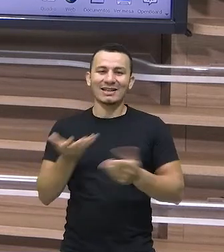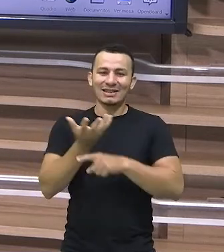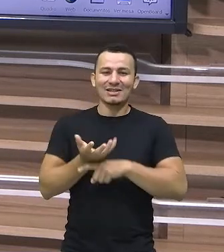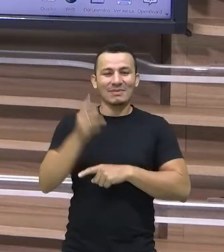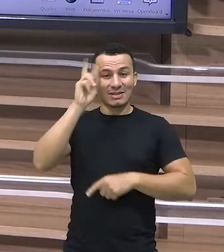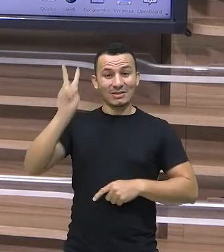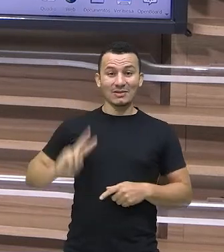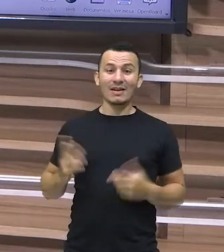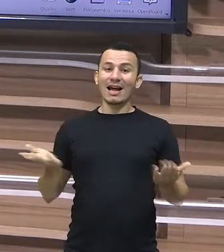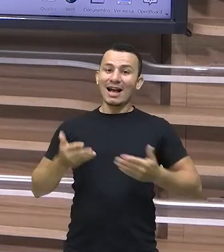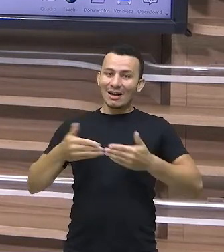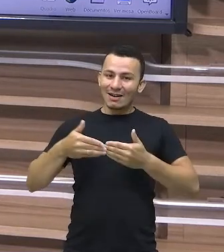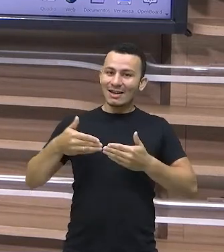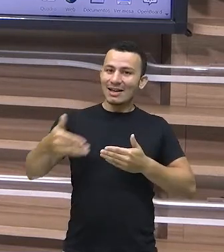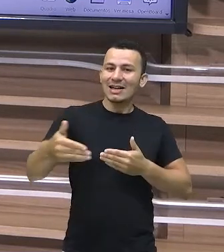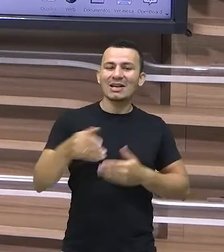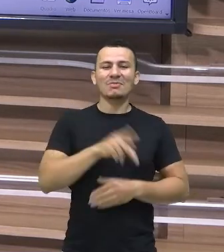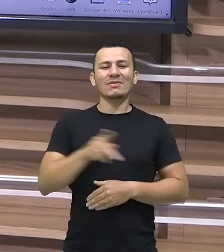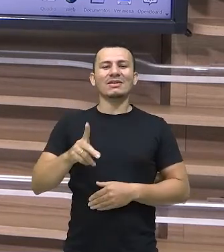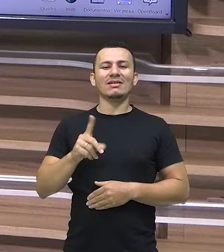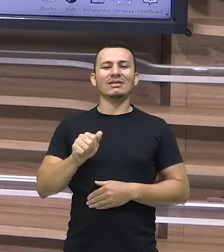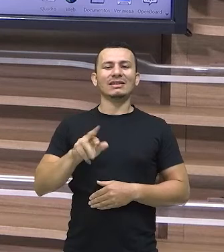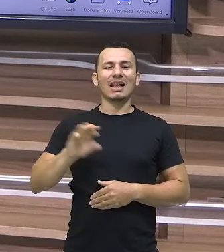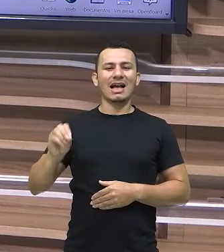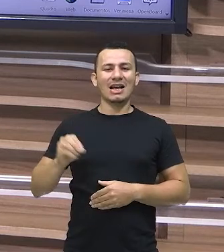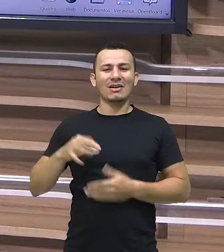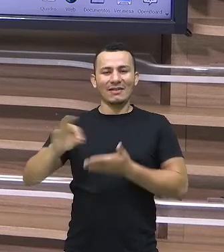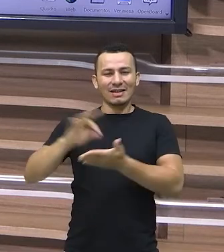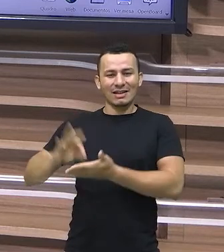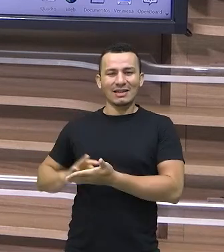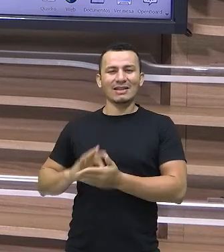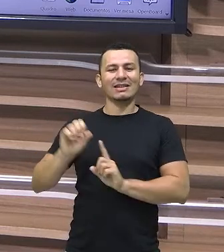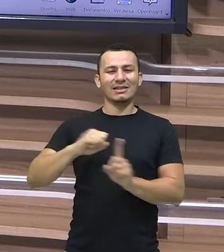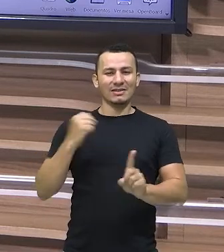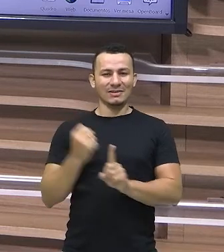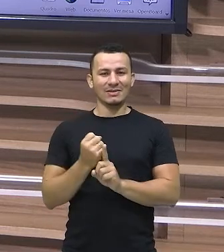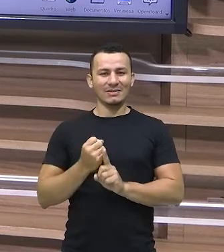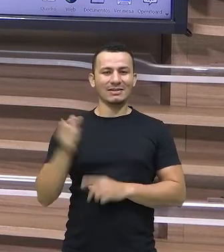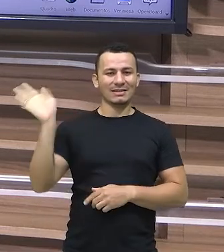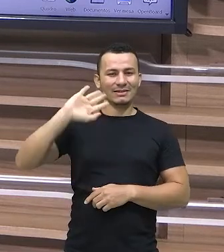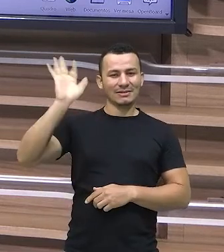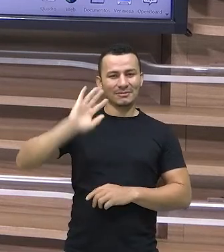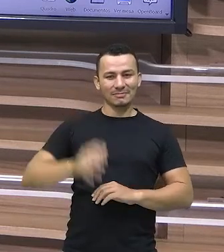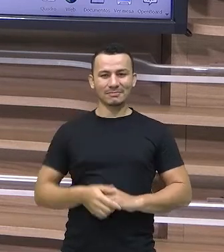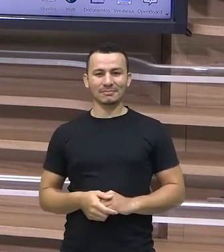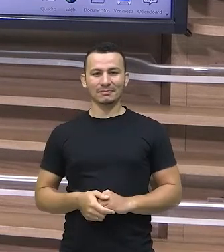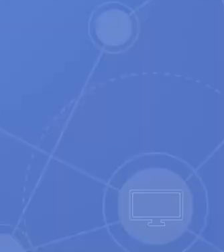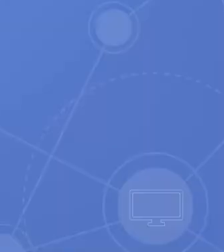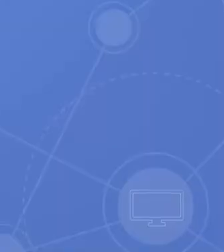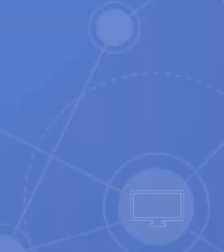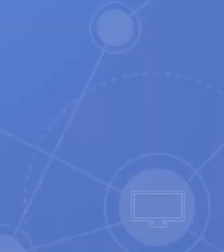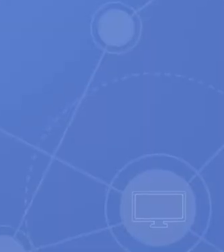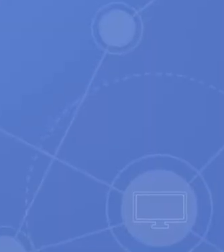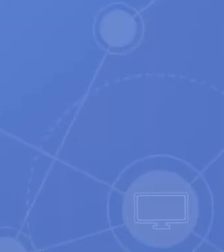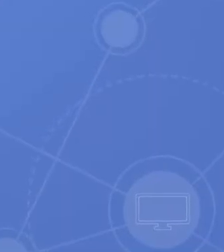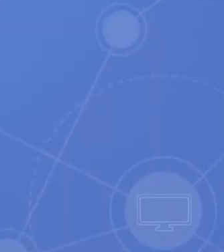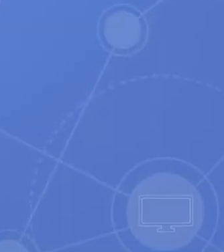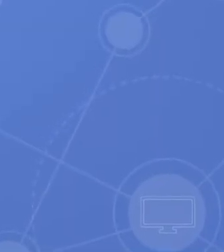e vou chamar agora o professor Dário para fazer a correção das questões de Sociologia. Até a próxima!